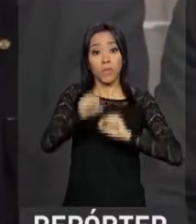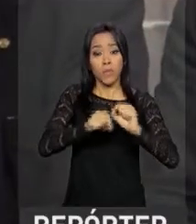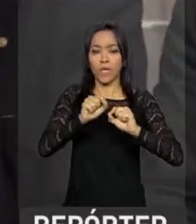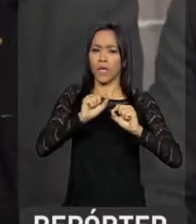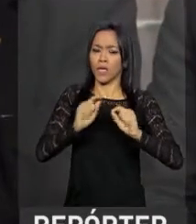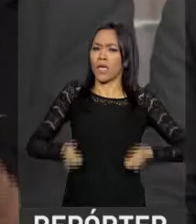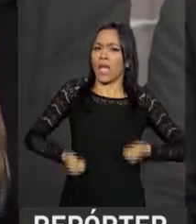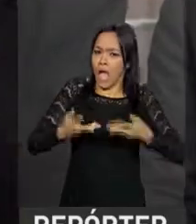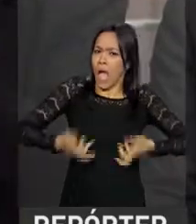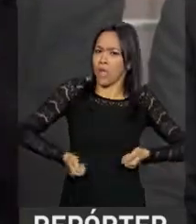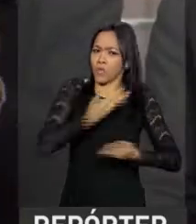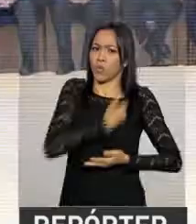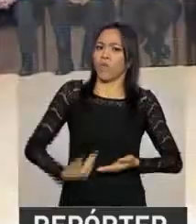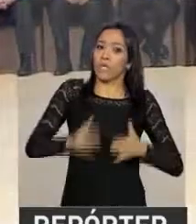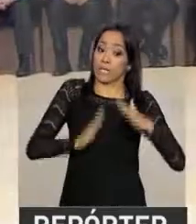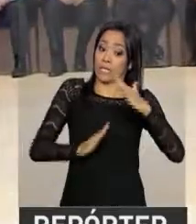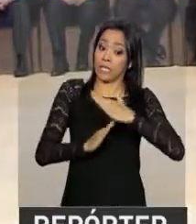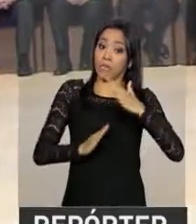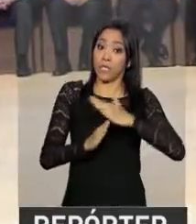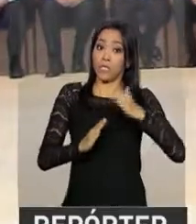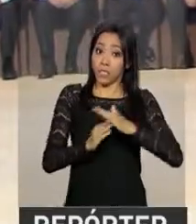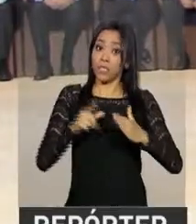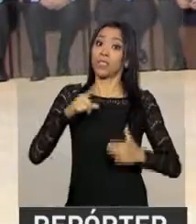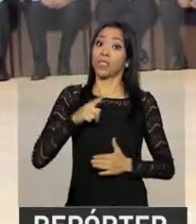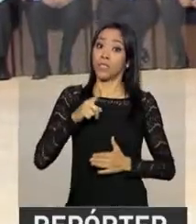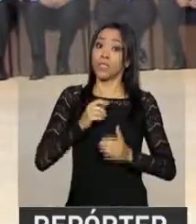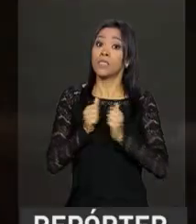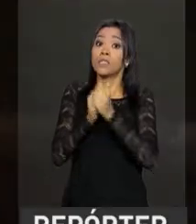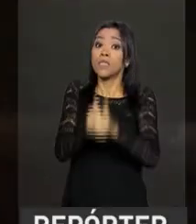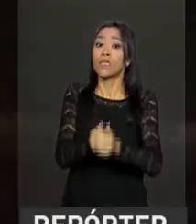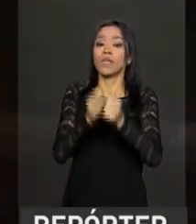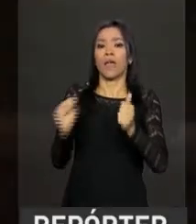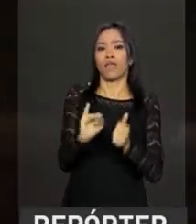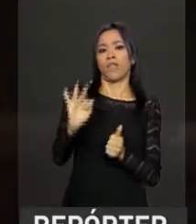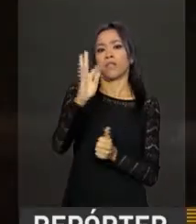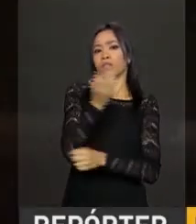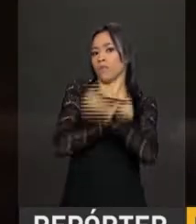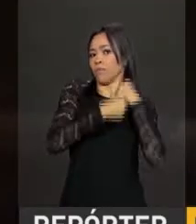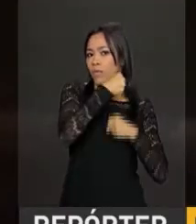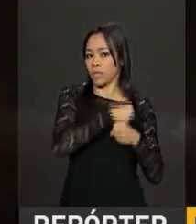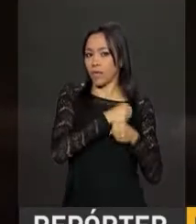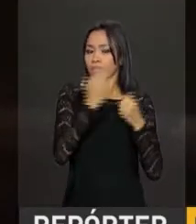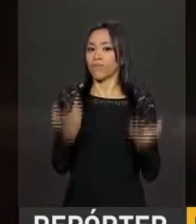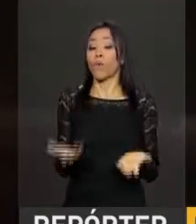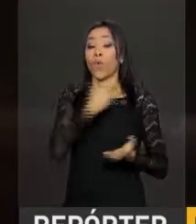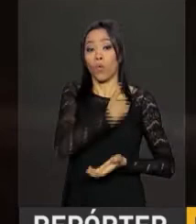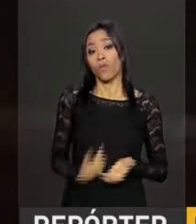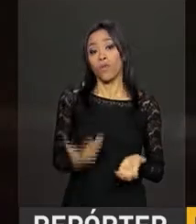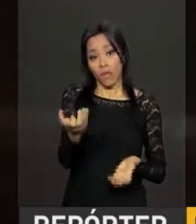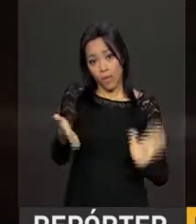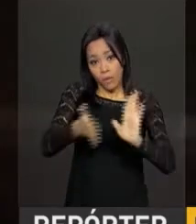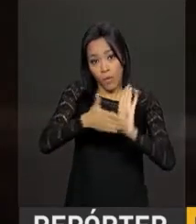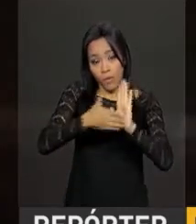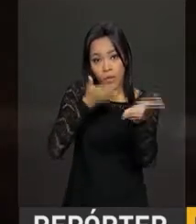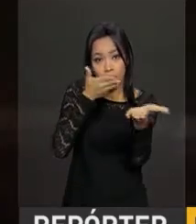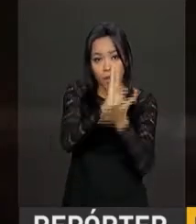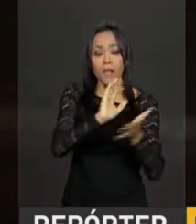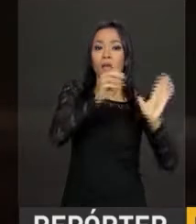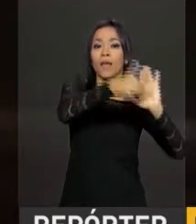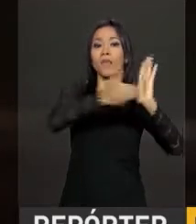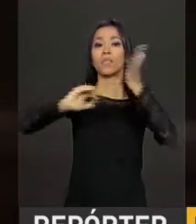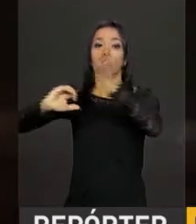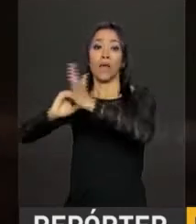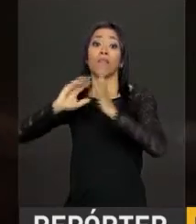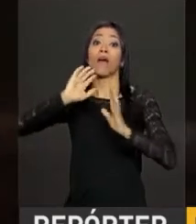para o aumento dos gastos públicos pela inflação do ano anterior o governo quer aprovar a proposta na câmara e no senado até o fim